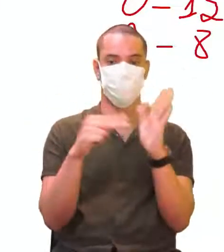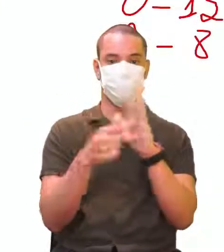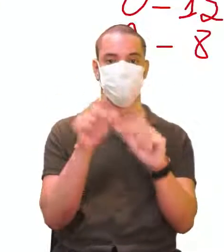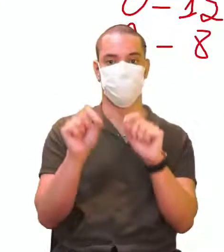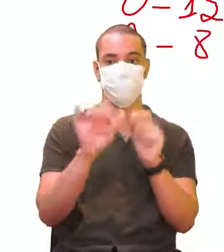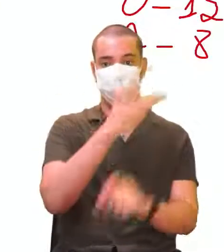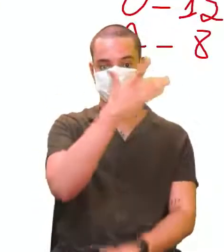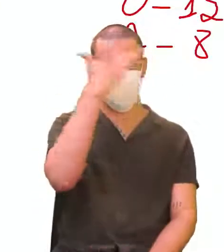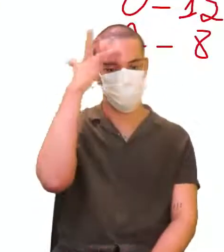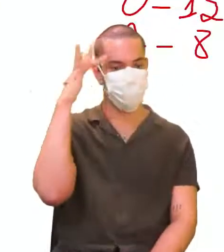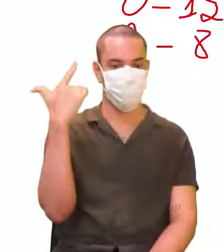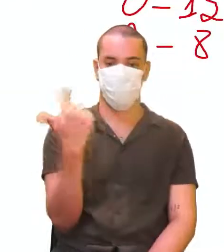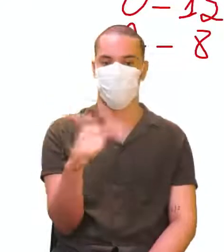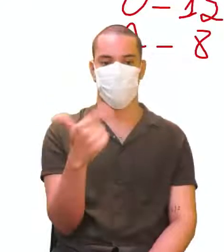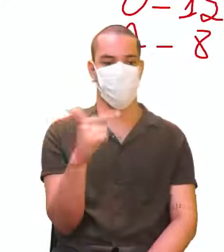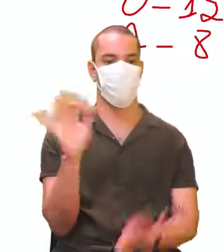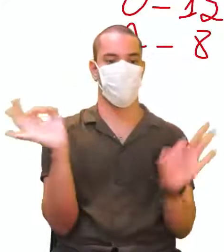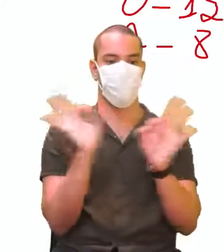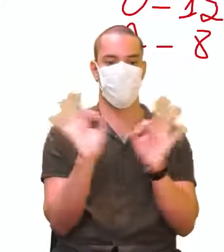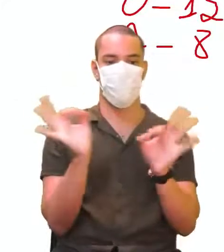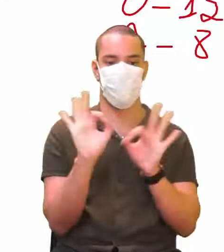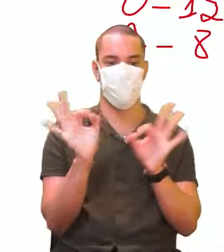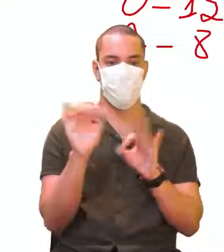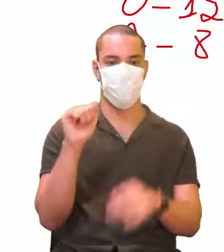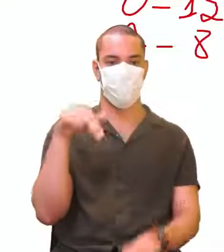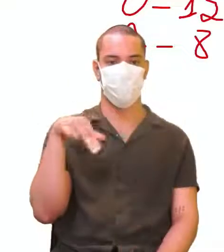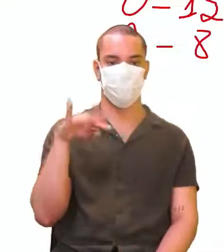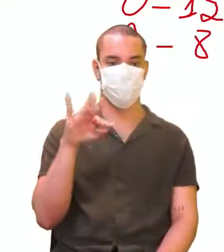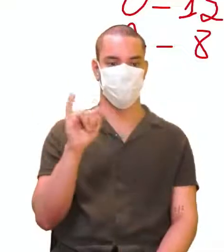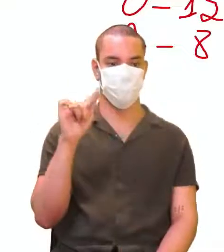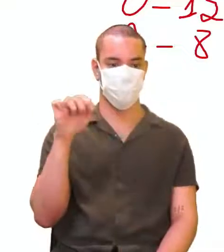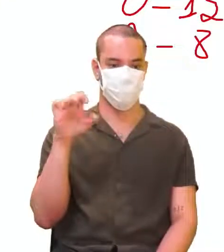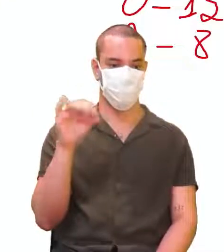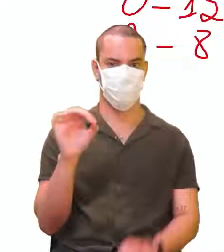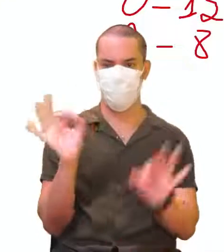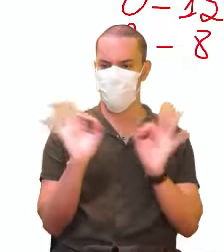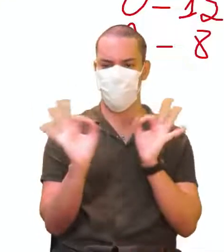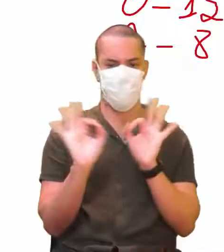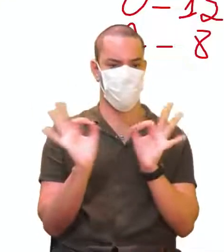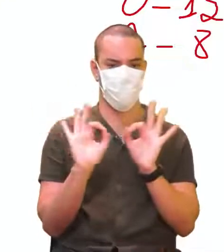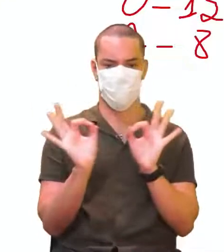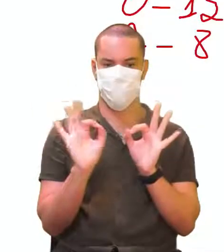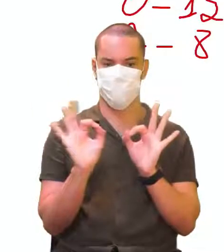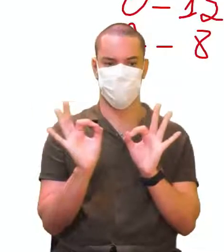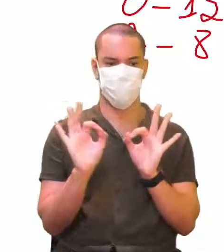esse indivíduo ele não vai ter nenhum antígeno. Vou colocar aqui.